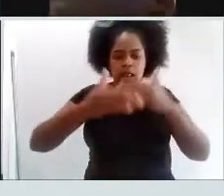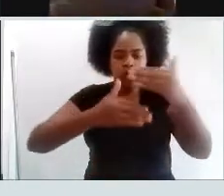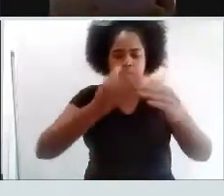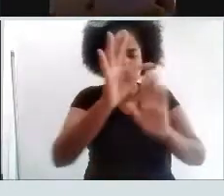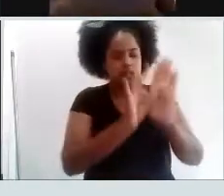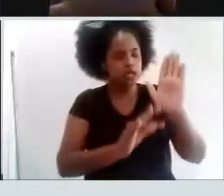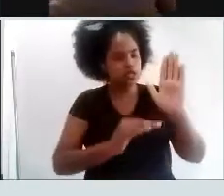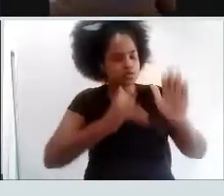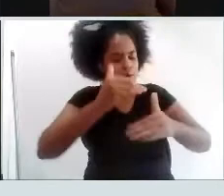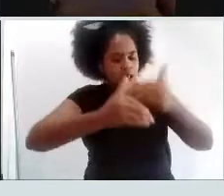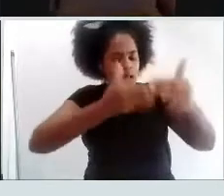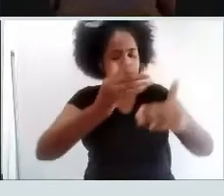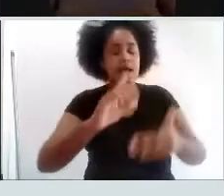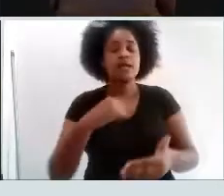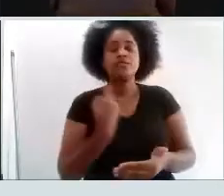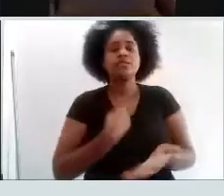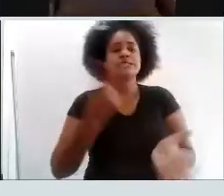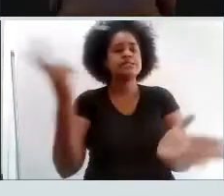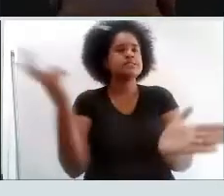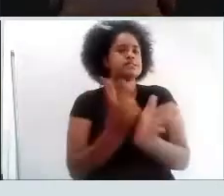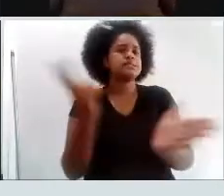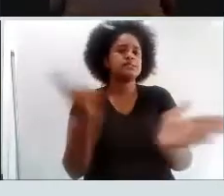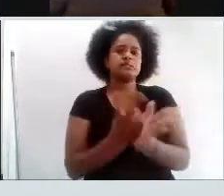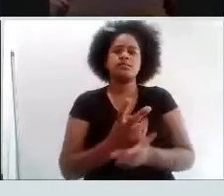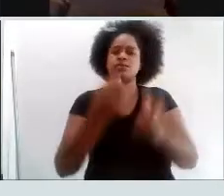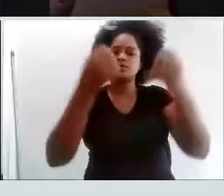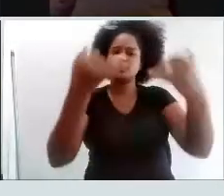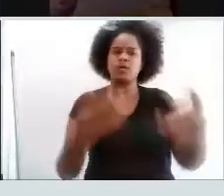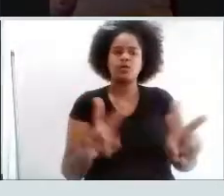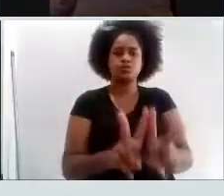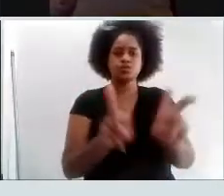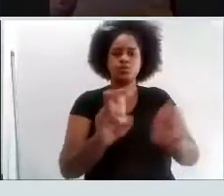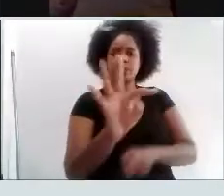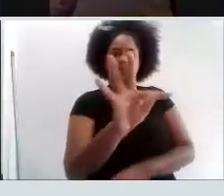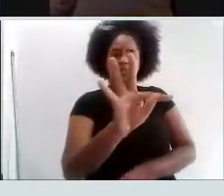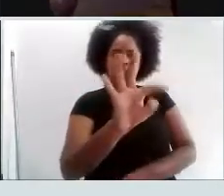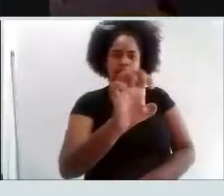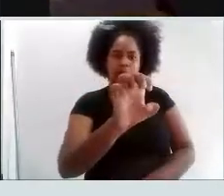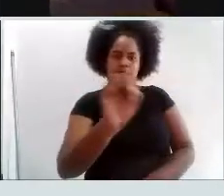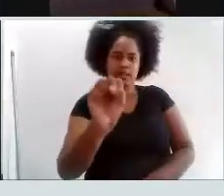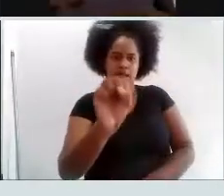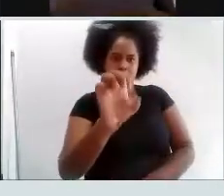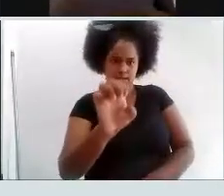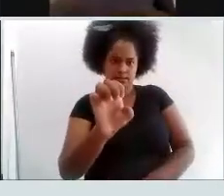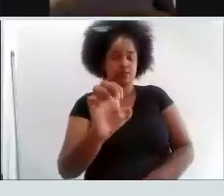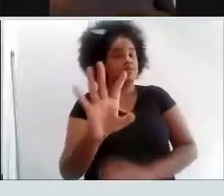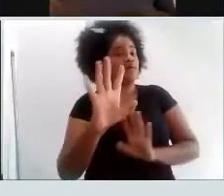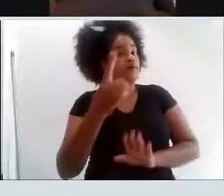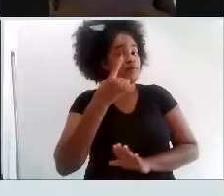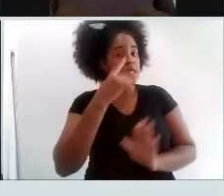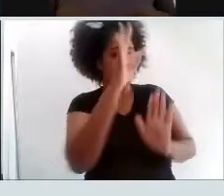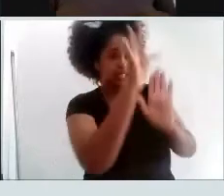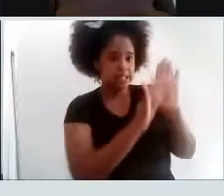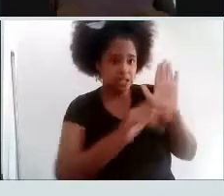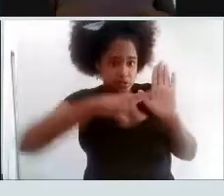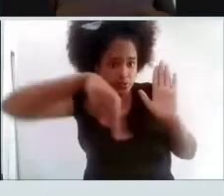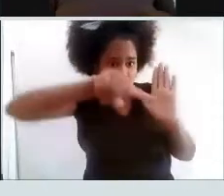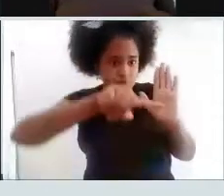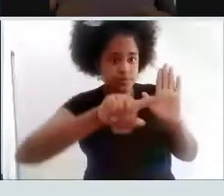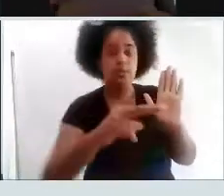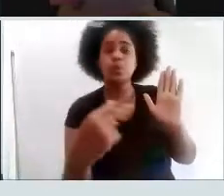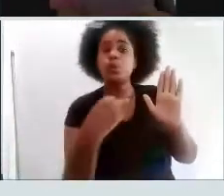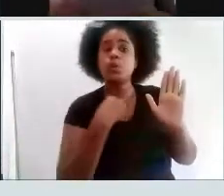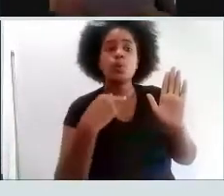todo momento a gente vai voltar à tese, porque a redação de vocês não pode de jeito